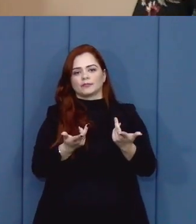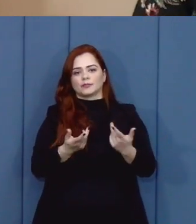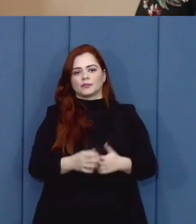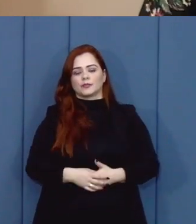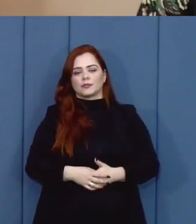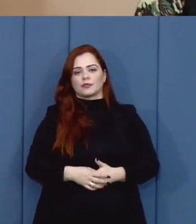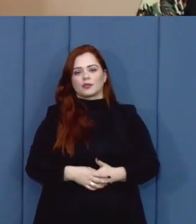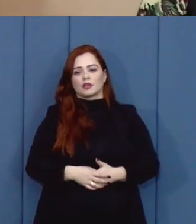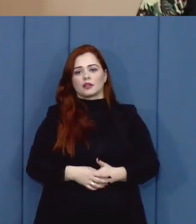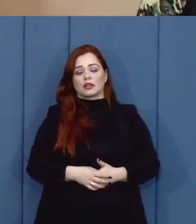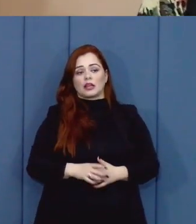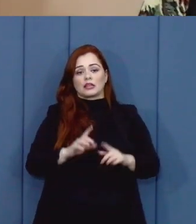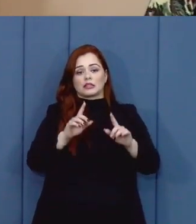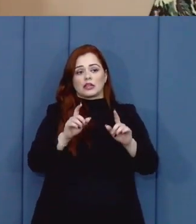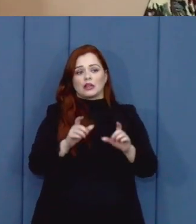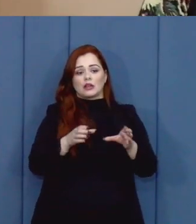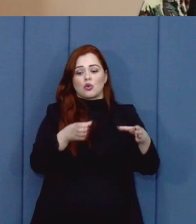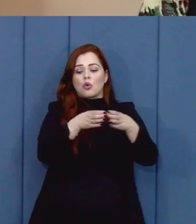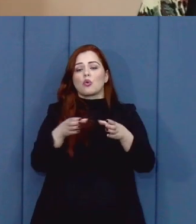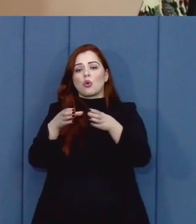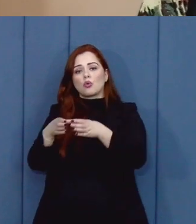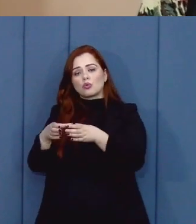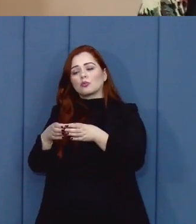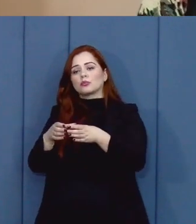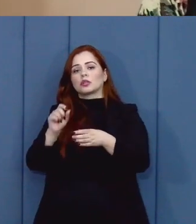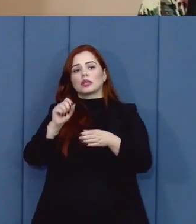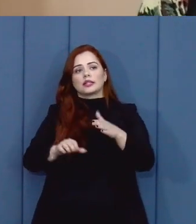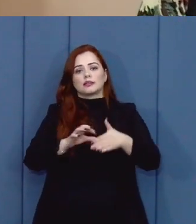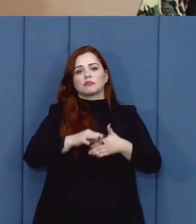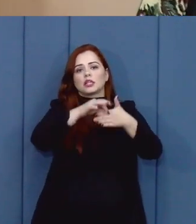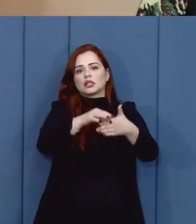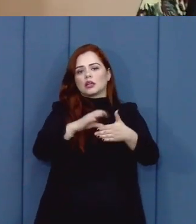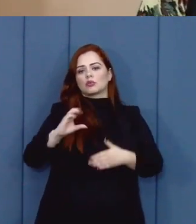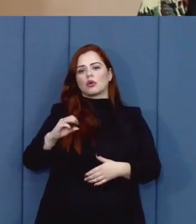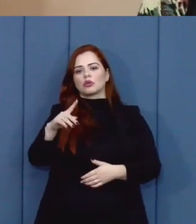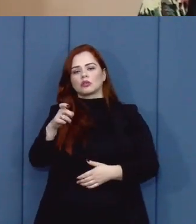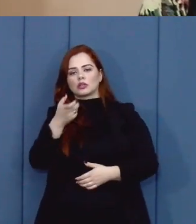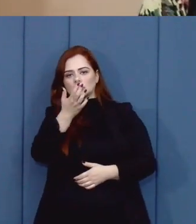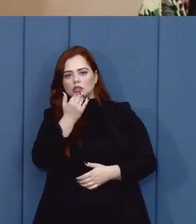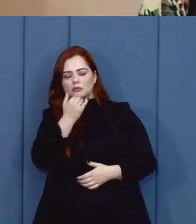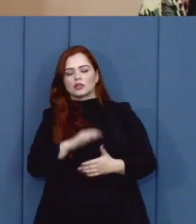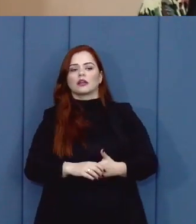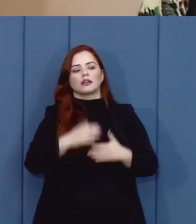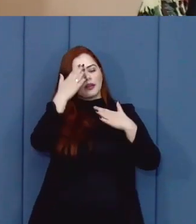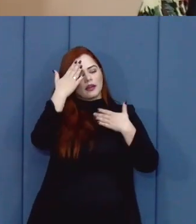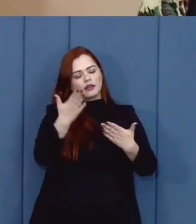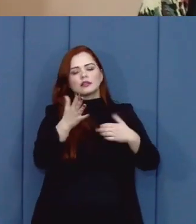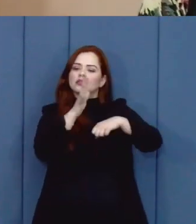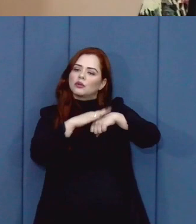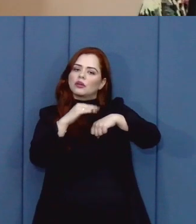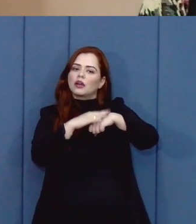as organizações mães do Códex Alimentários, né? E ao mesmo tempo também agradecer as carinhosas palavras que